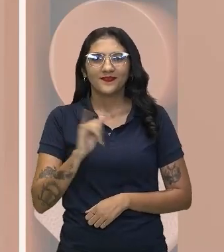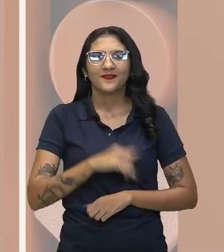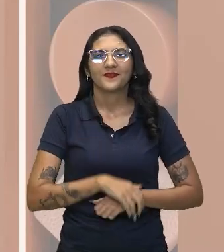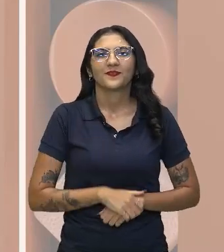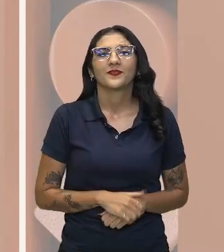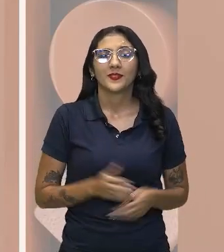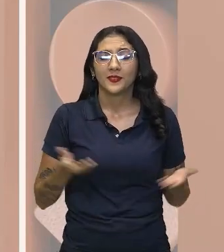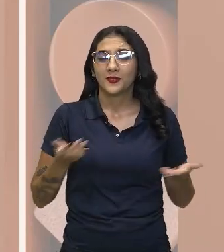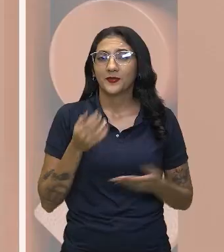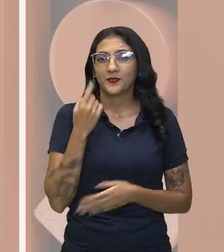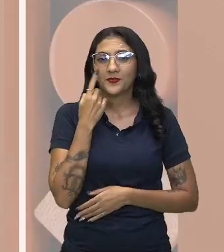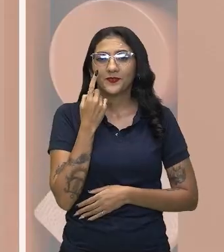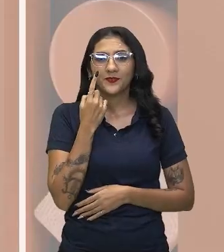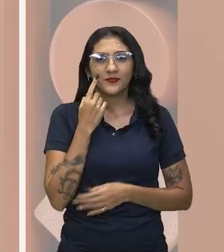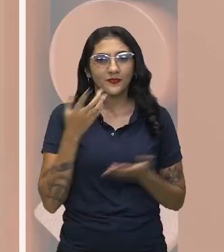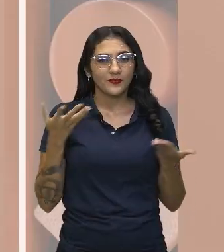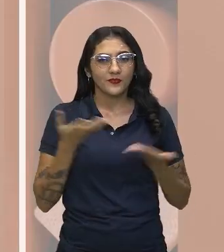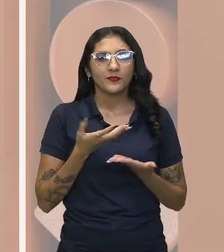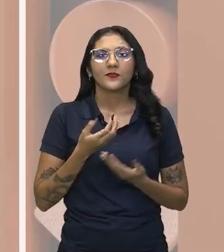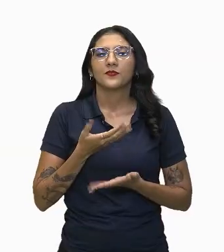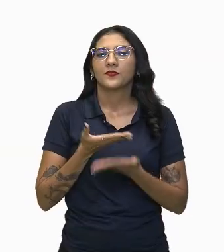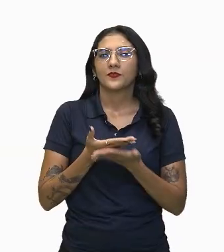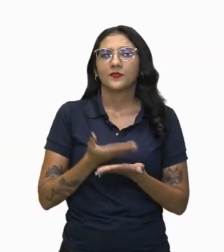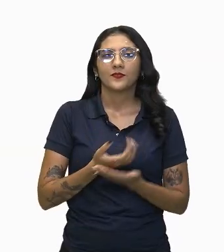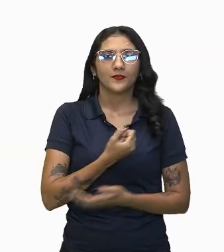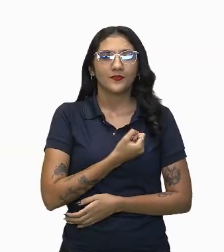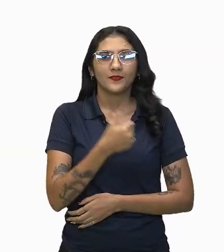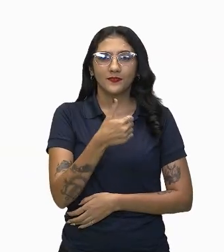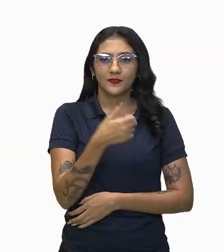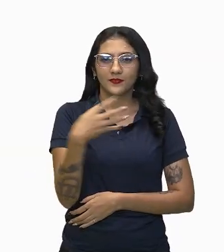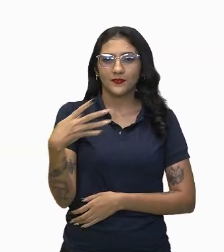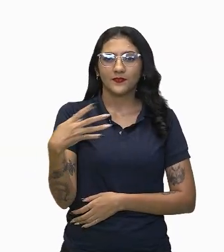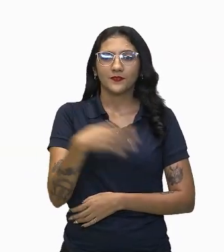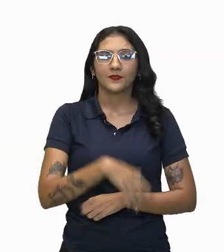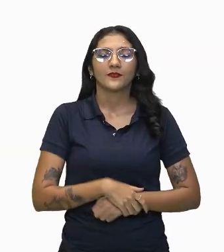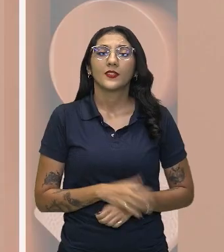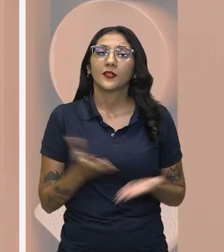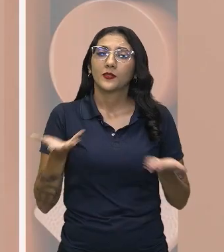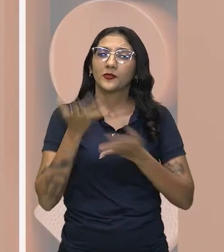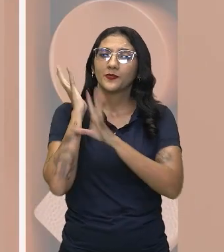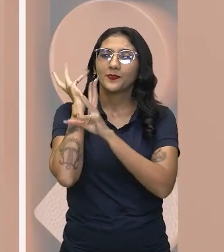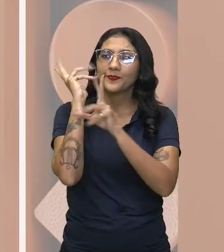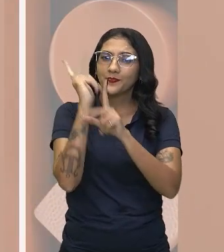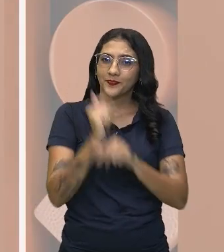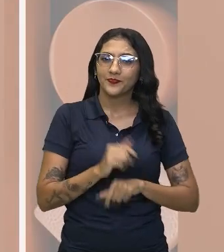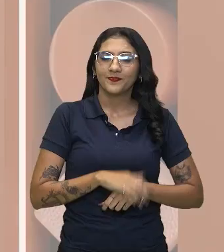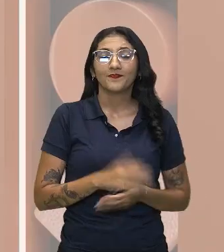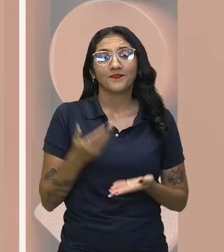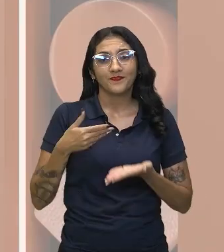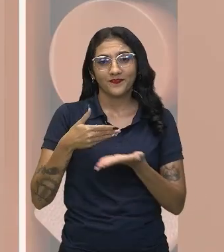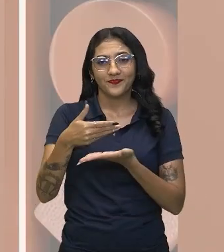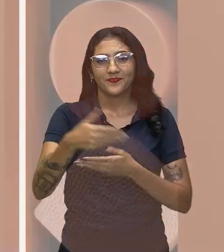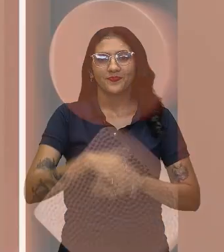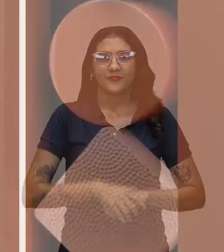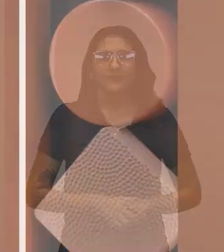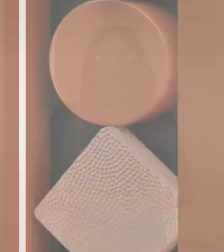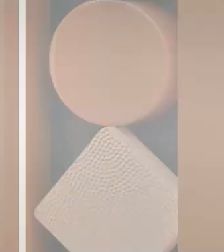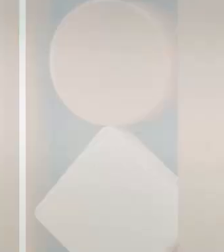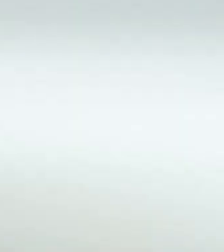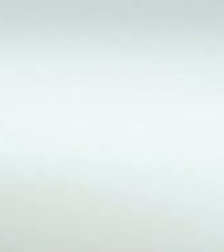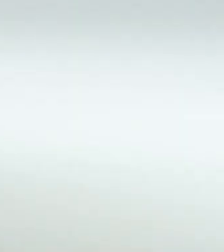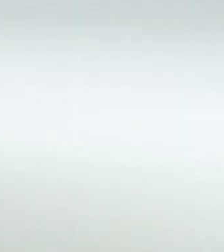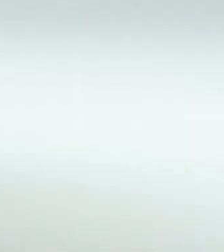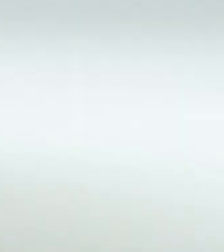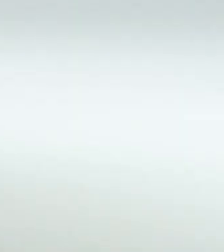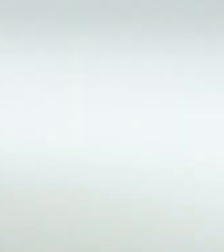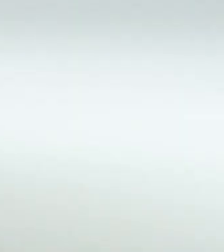vamos aqui à nossa aula de número 14, revisão. Vamos à nossa aula.